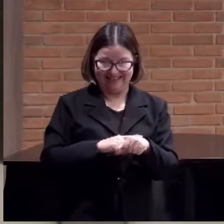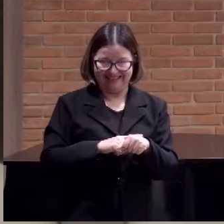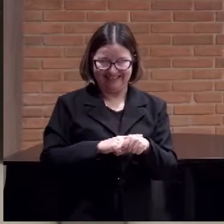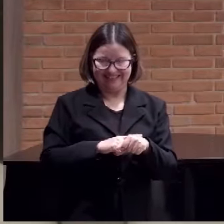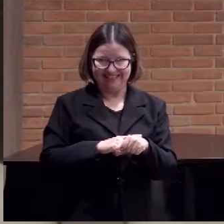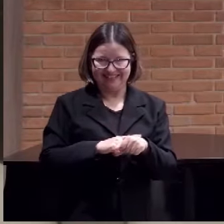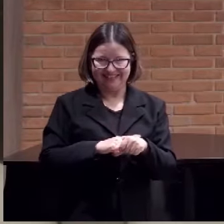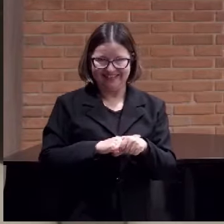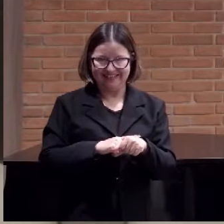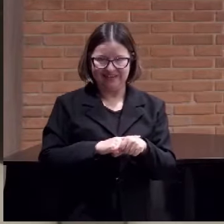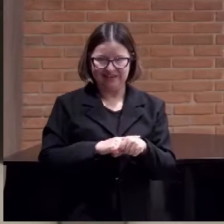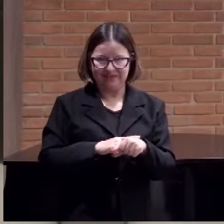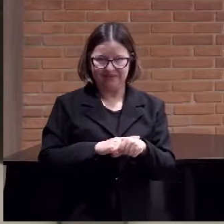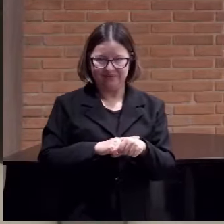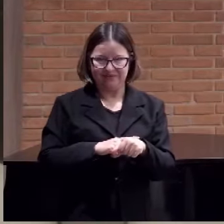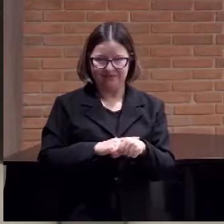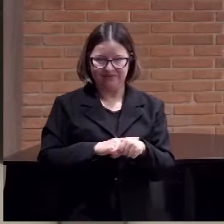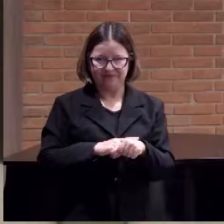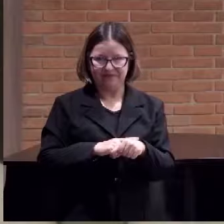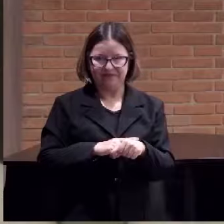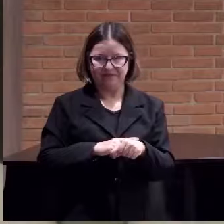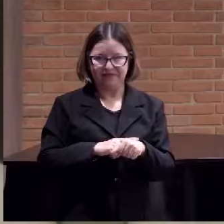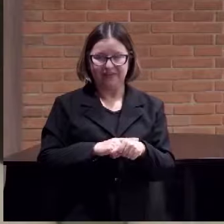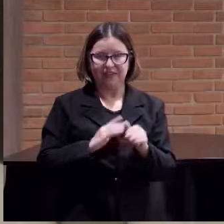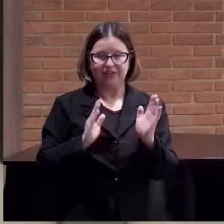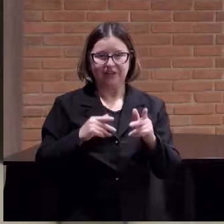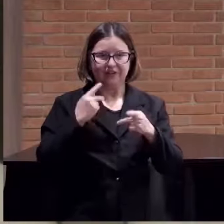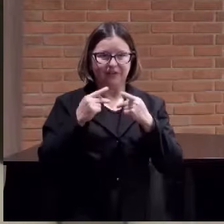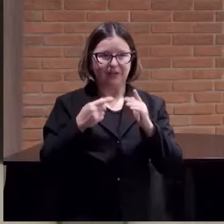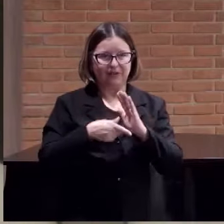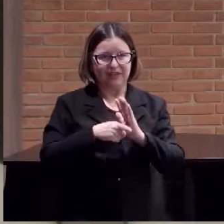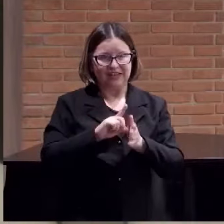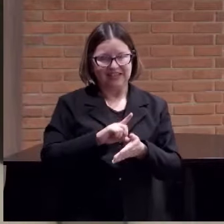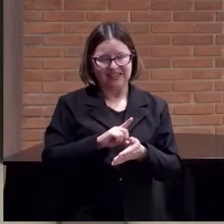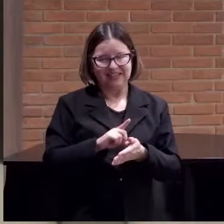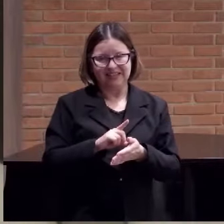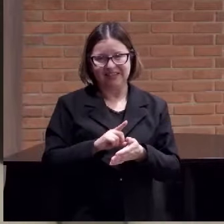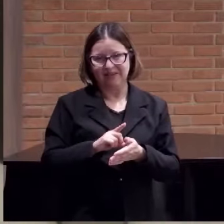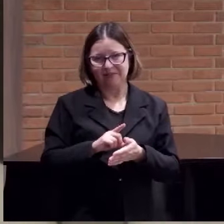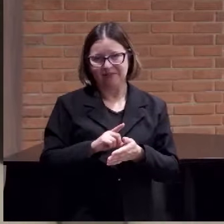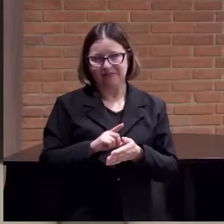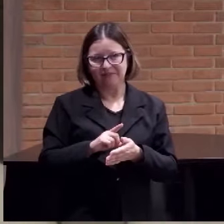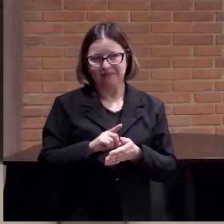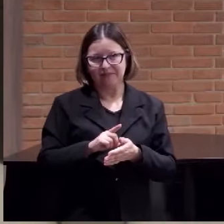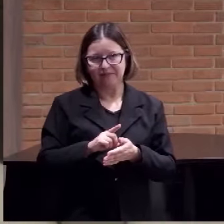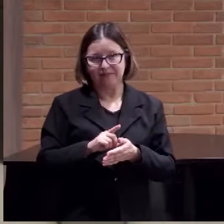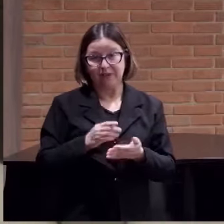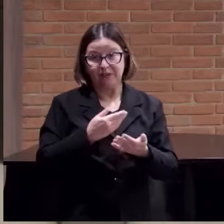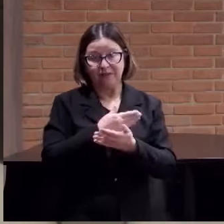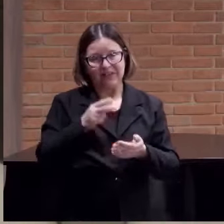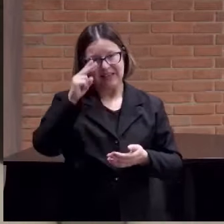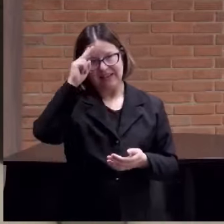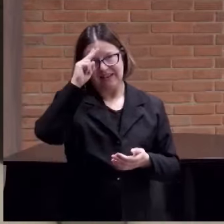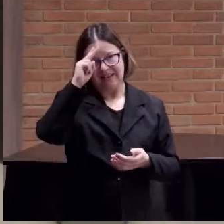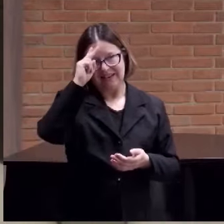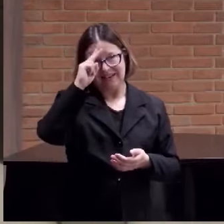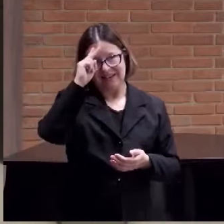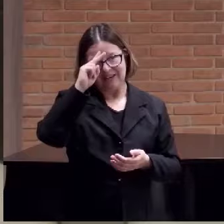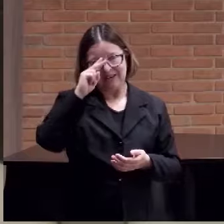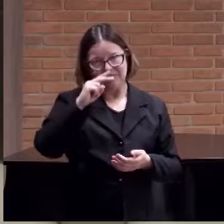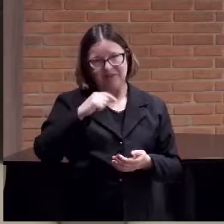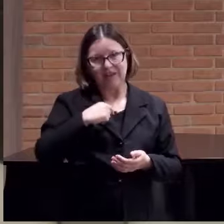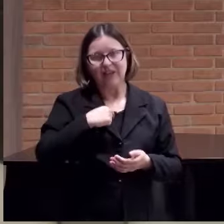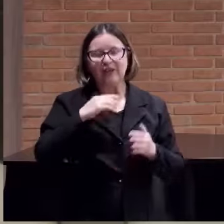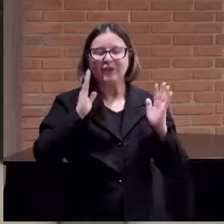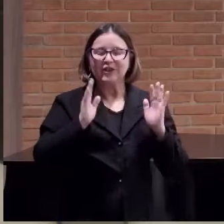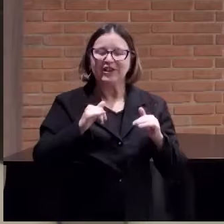que ele falou anteriormente, vos recordeis que